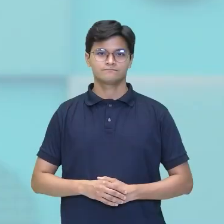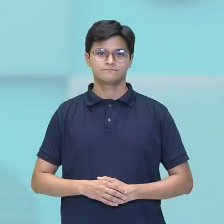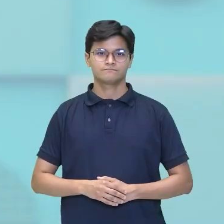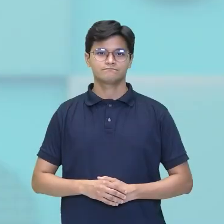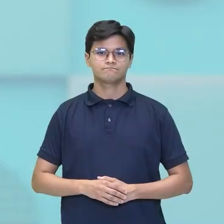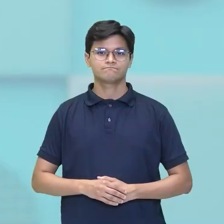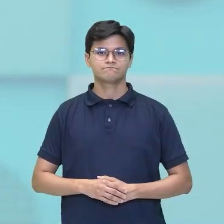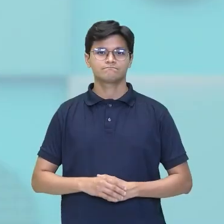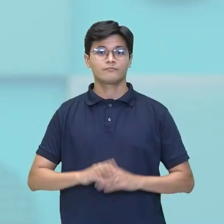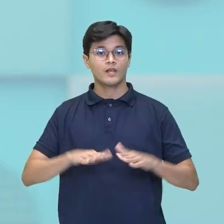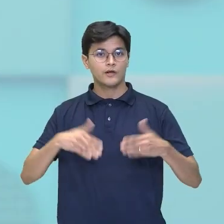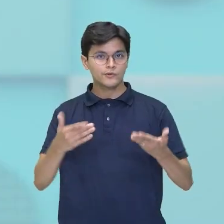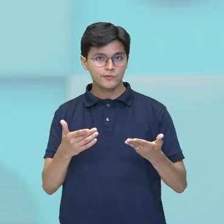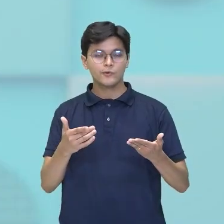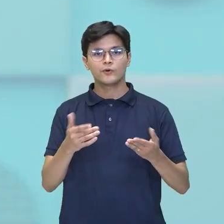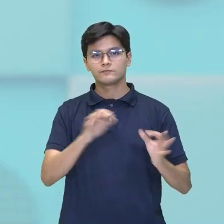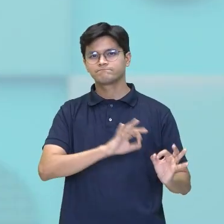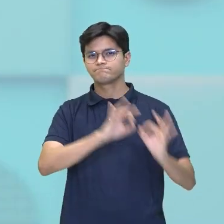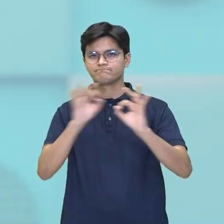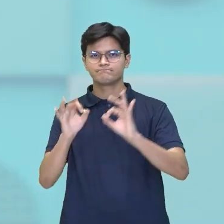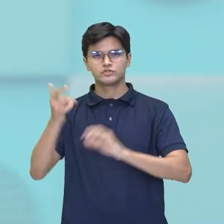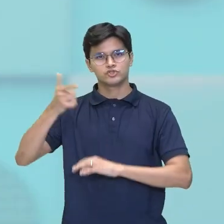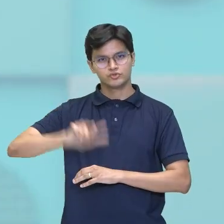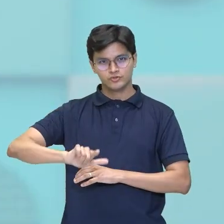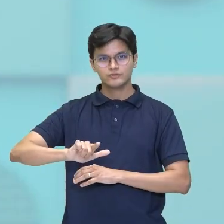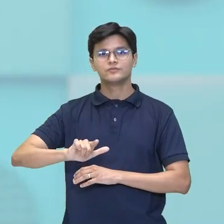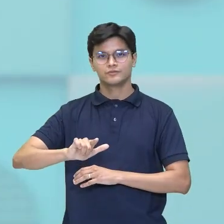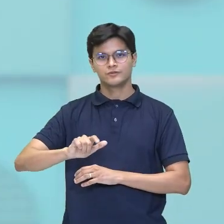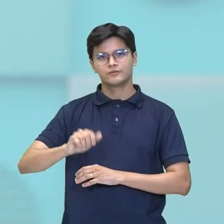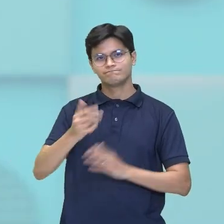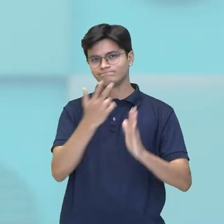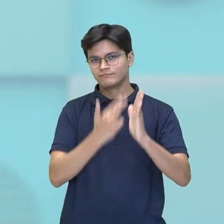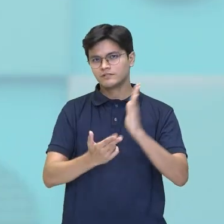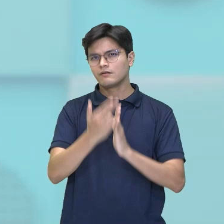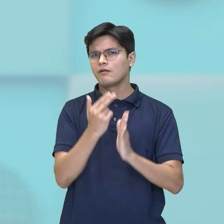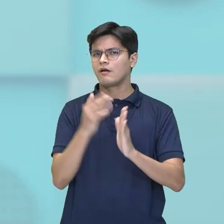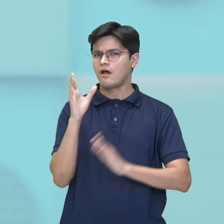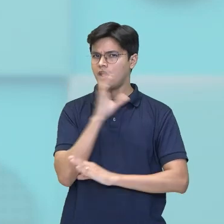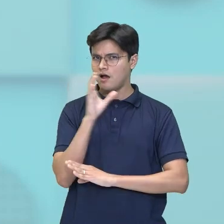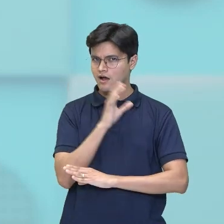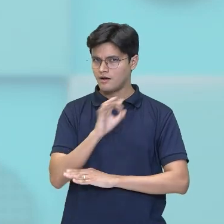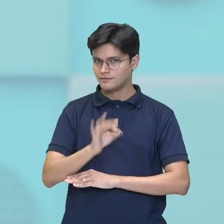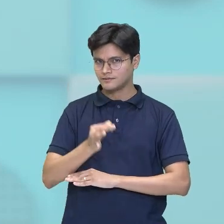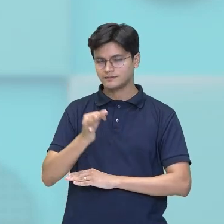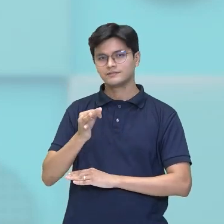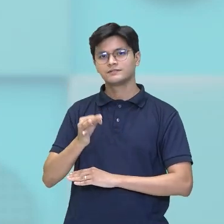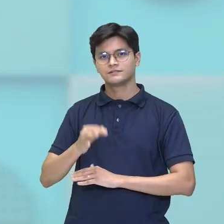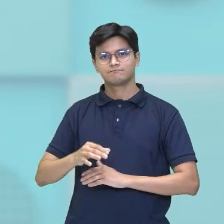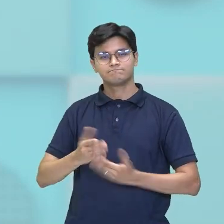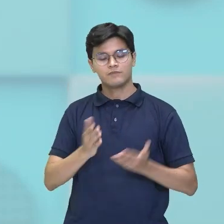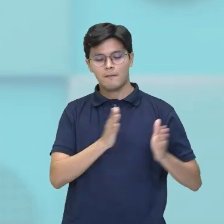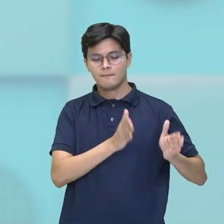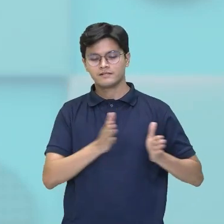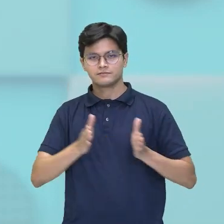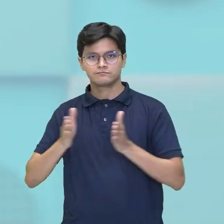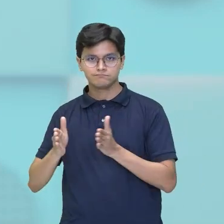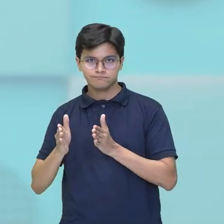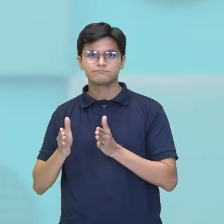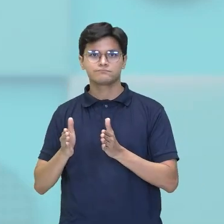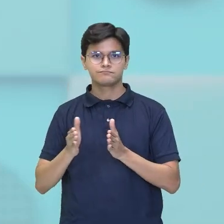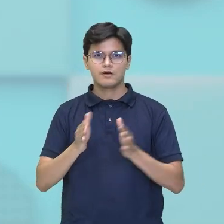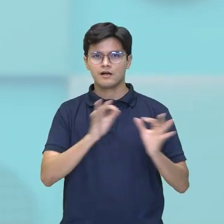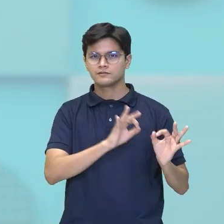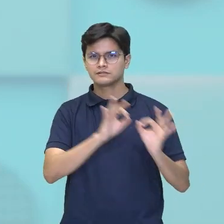Vamos rever aqui essa animação, foi rápido, né? Vamos ver passo a passo dela para que vocês